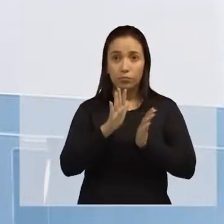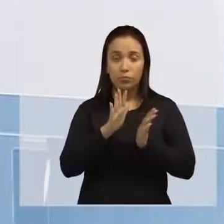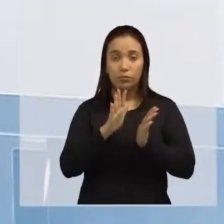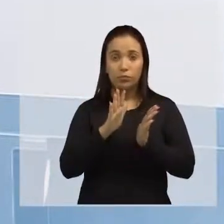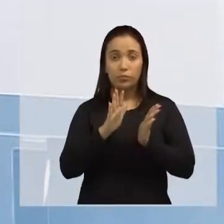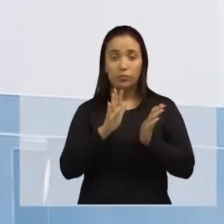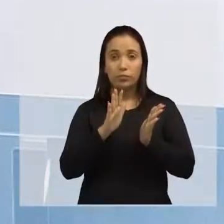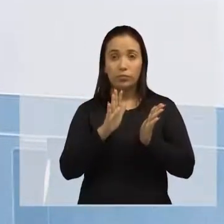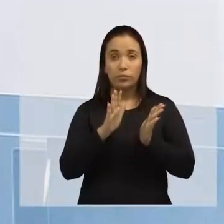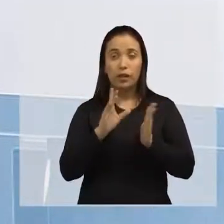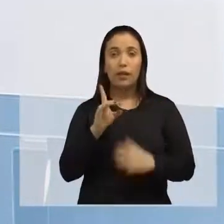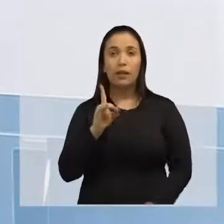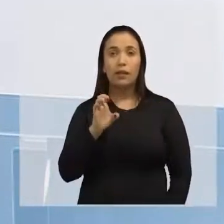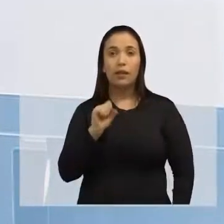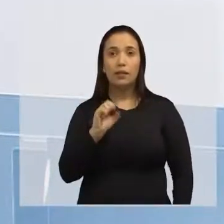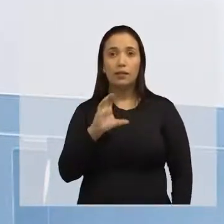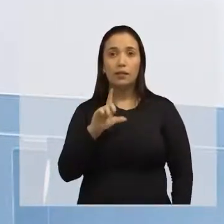desclassificado